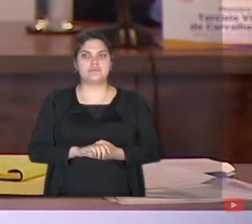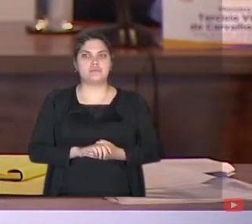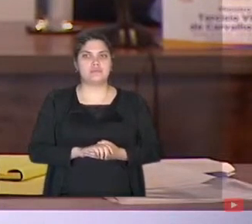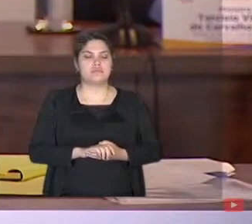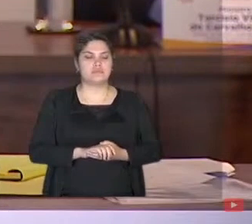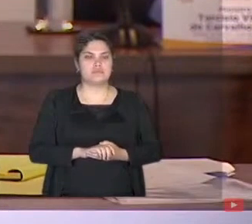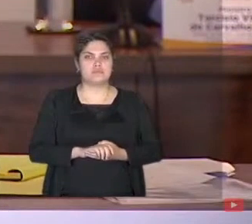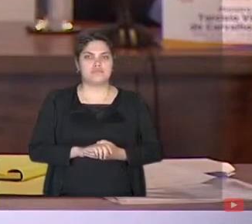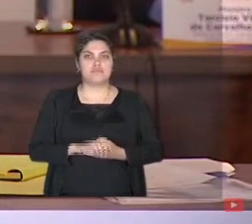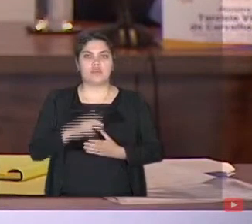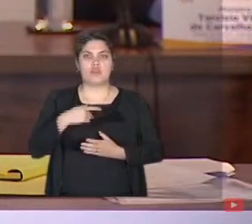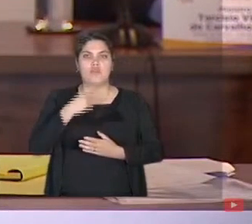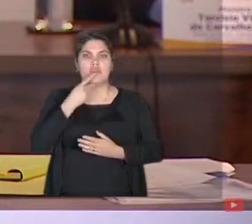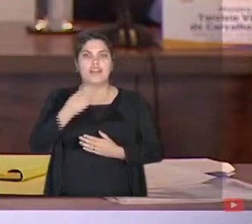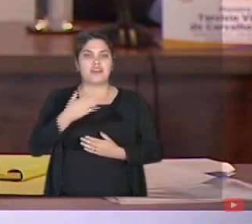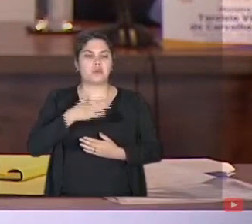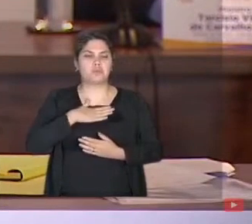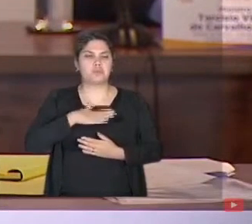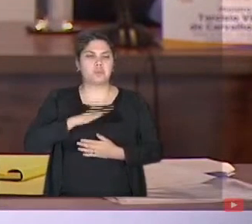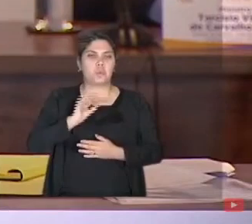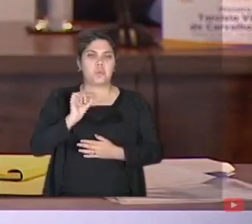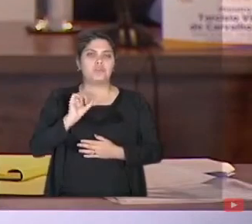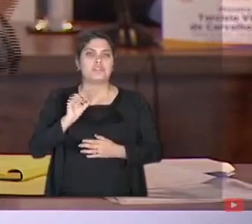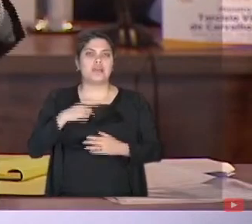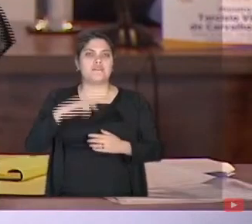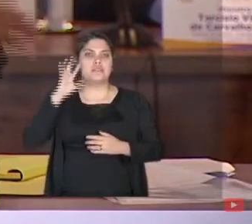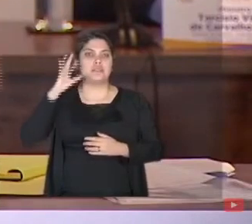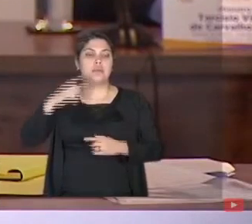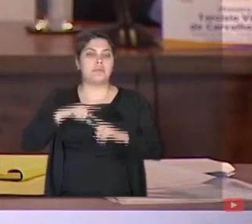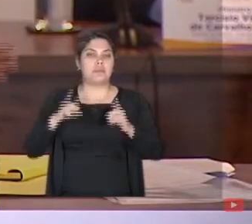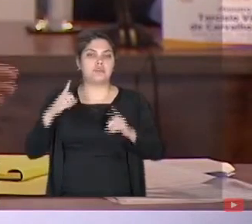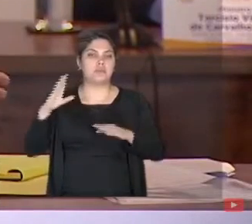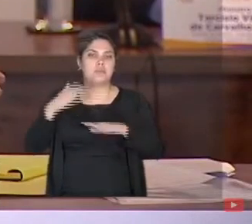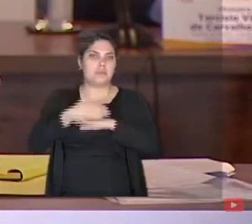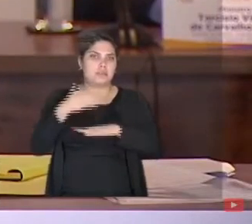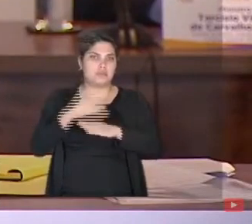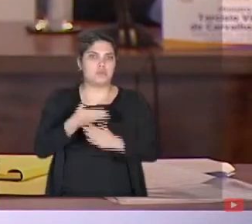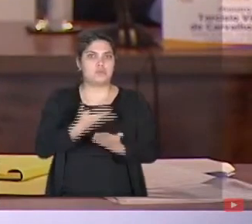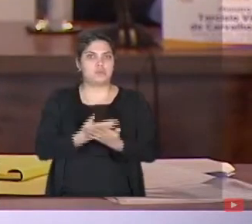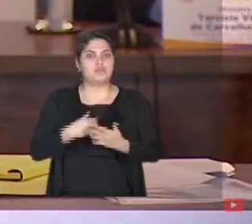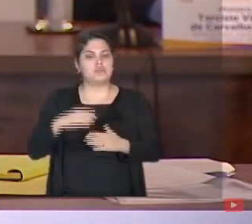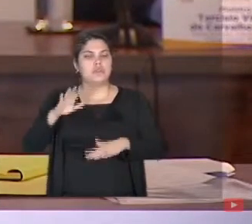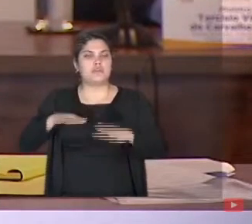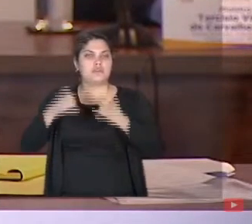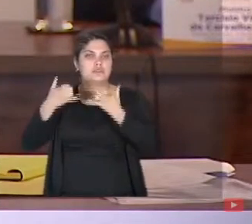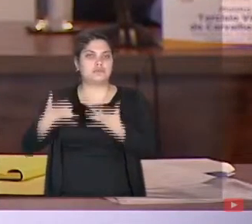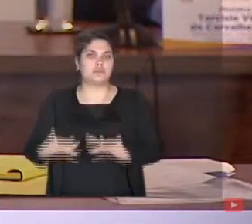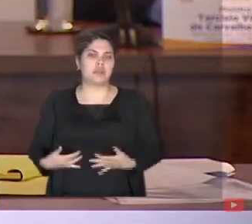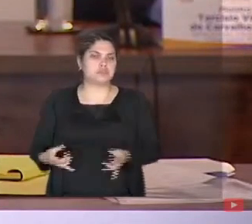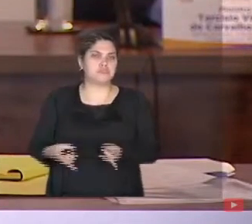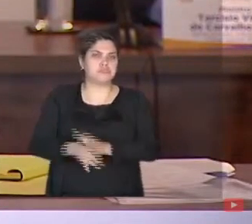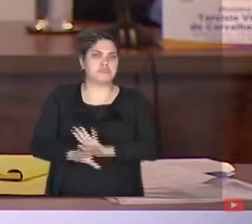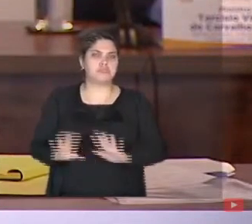Quando eu disse que eu não tinha simpatia por essa decisão, mas eu não participei dos estudos e pode ser que ela se justificasse plenamente.